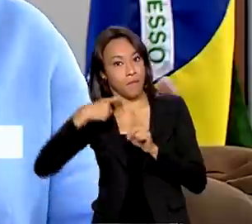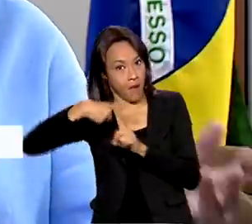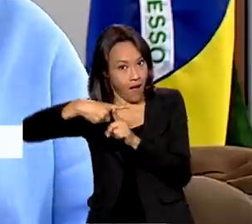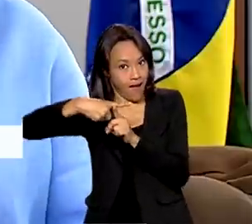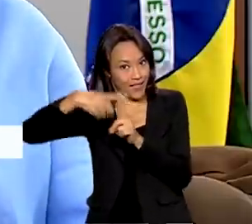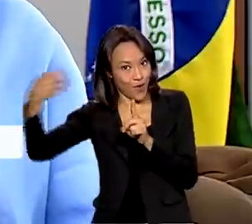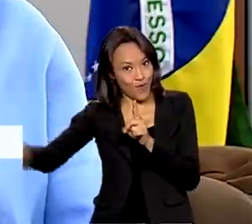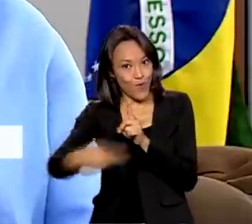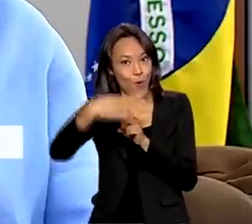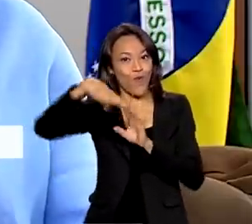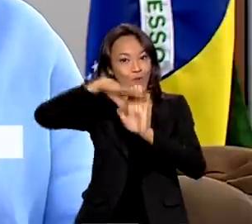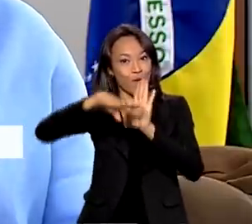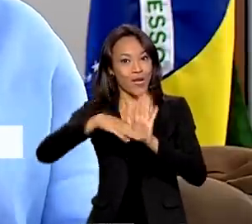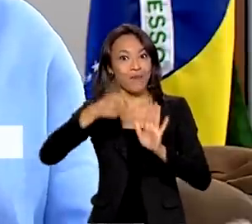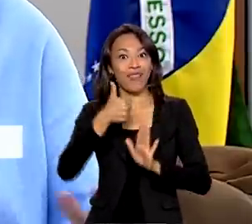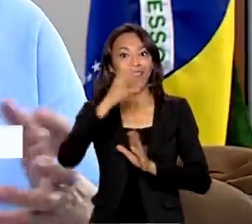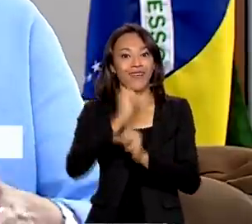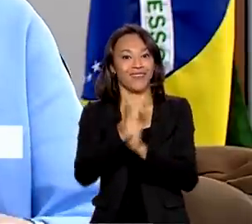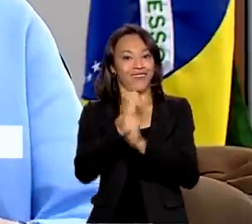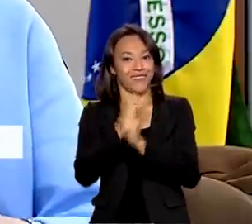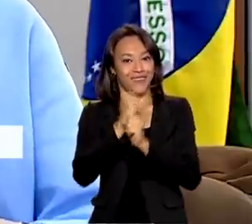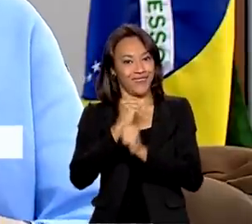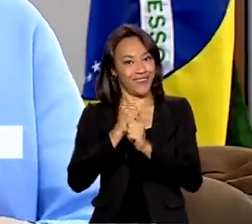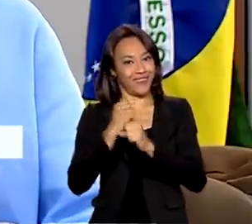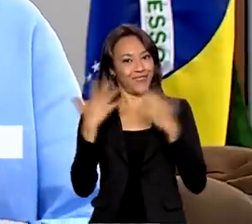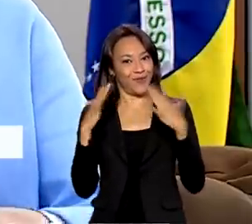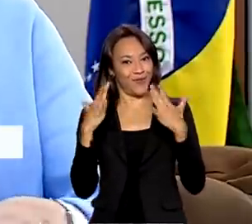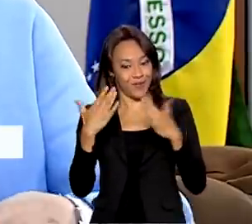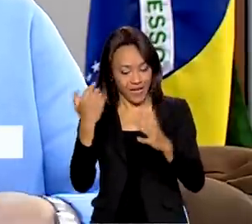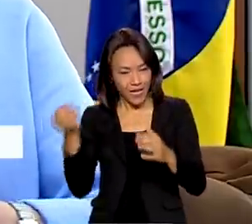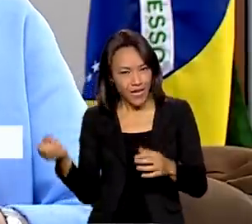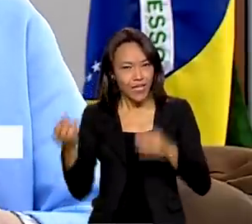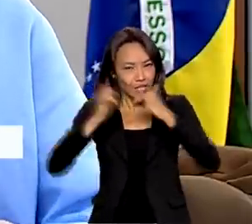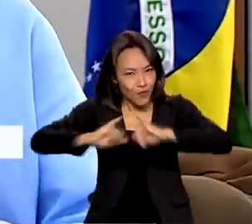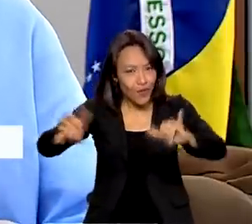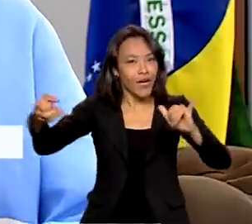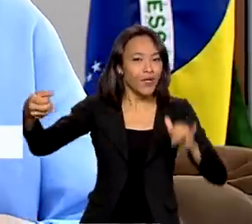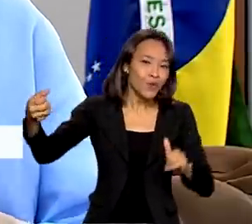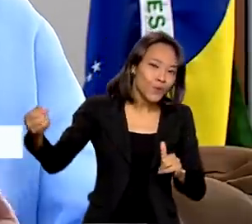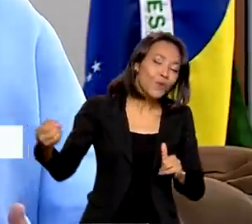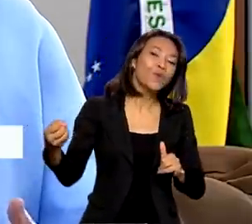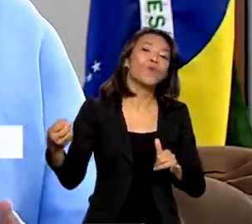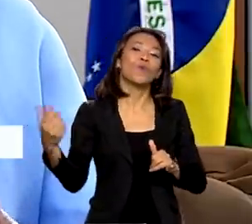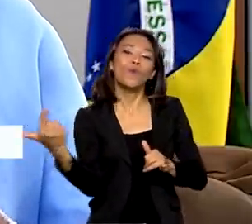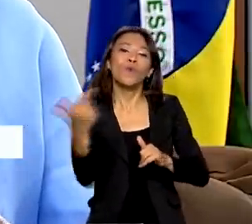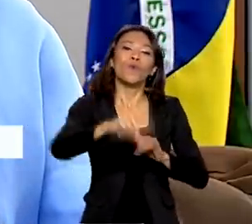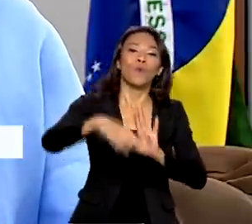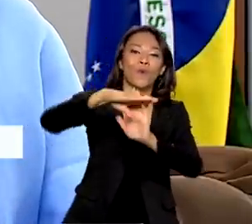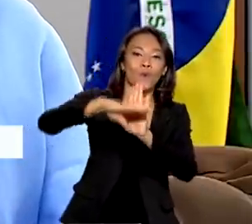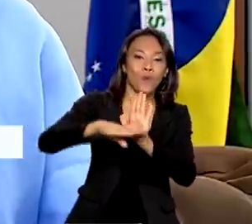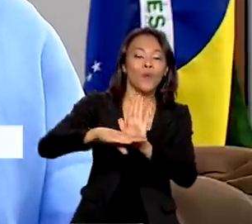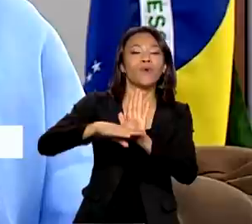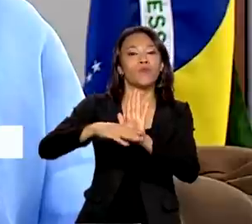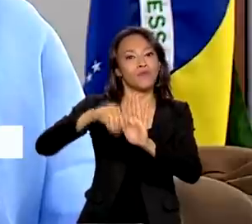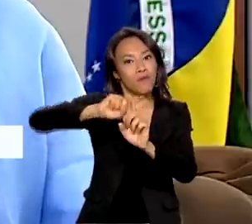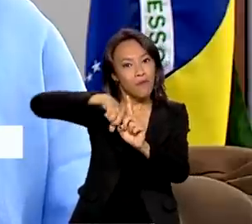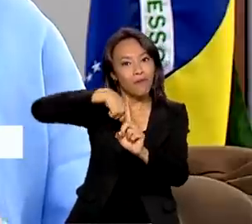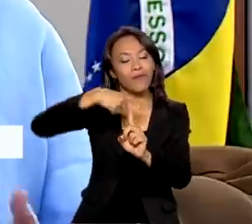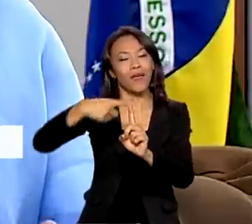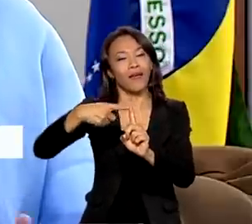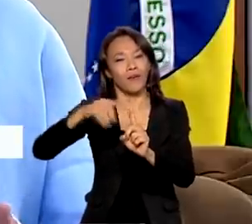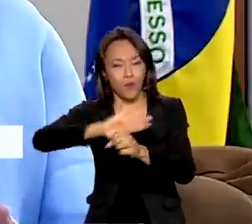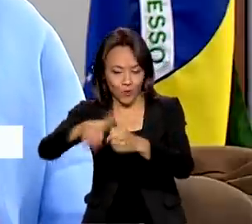deste ano nós fizemos dez anos do ABC e lançamos o abc mais com mais práticas de agricultura sustentável